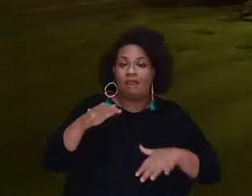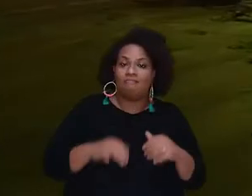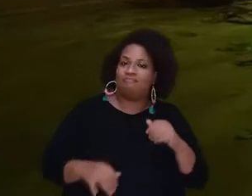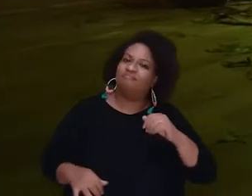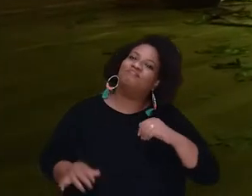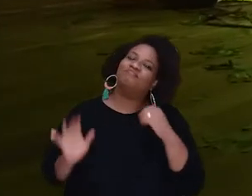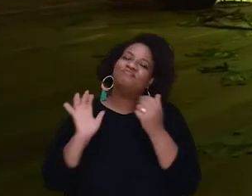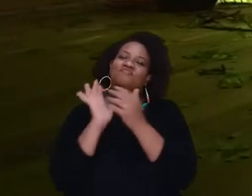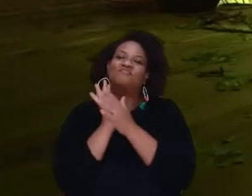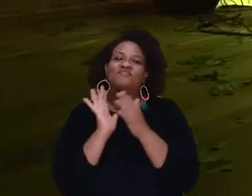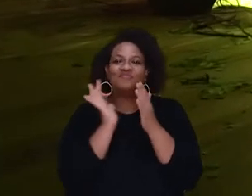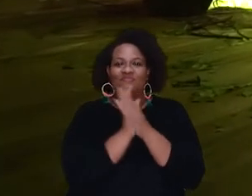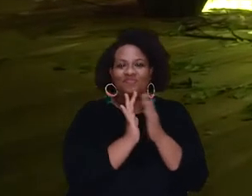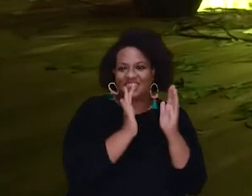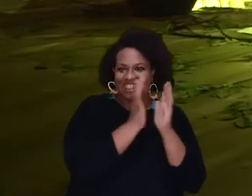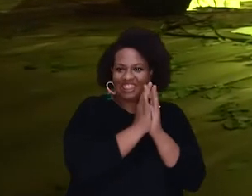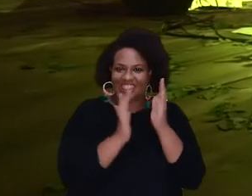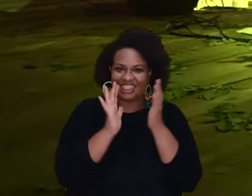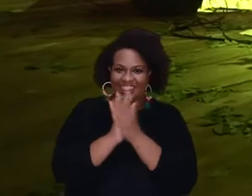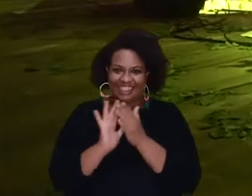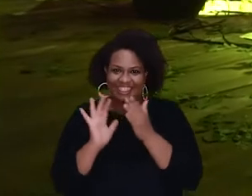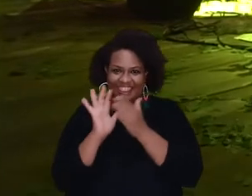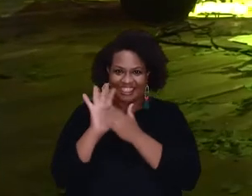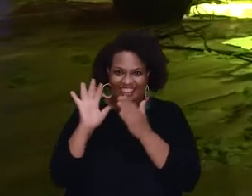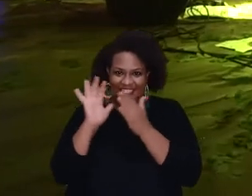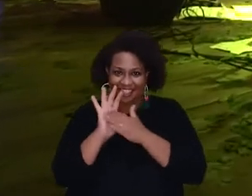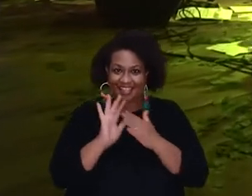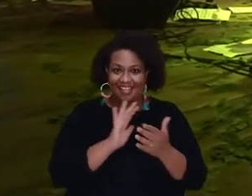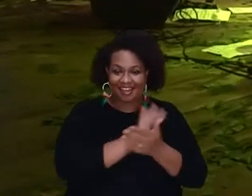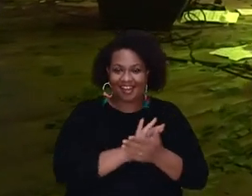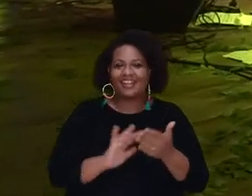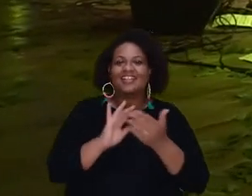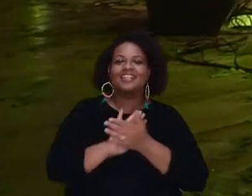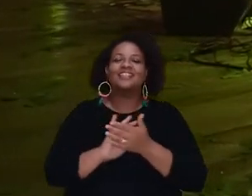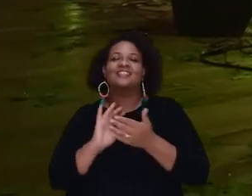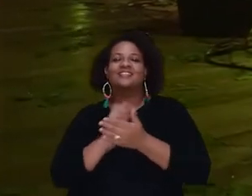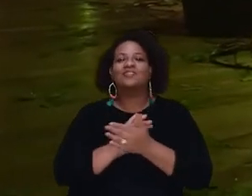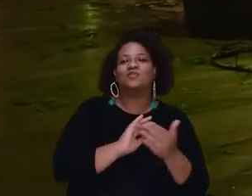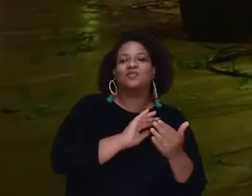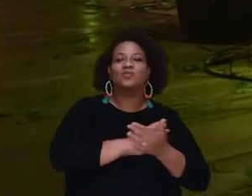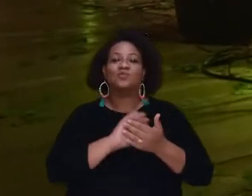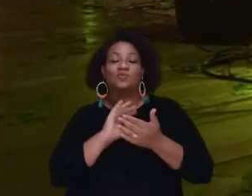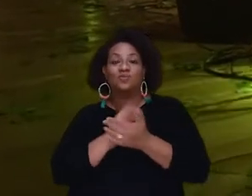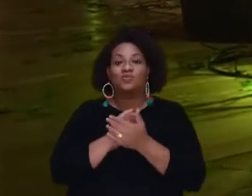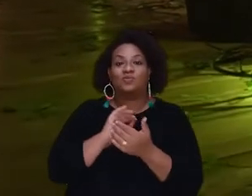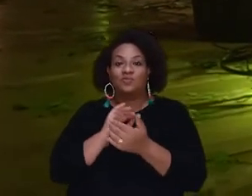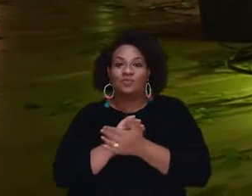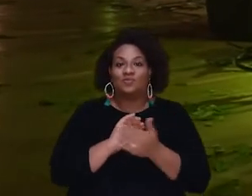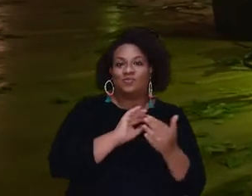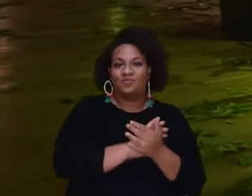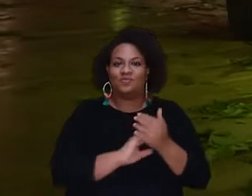afunda. Para pa para pa para, para pa para pa para, pa para pa